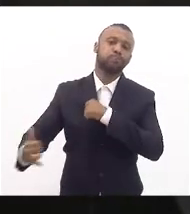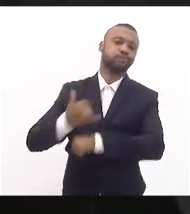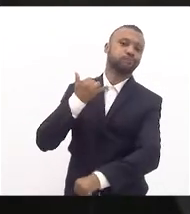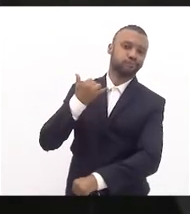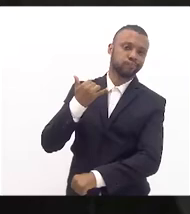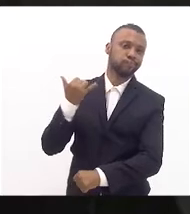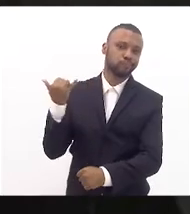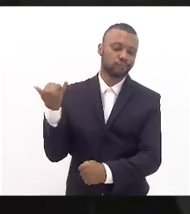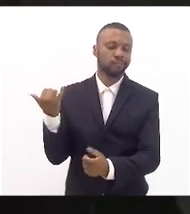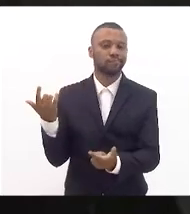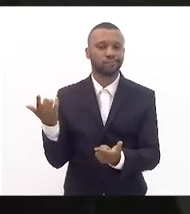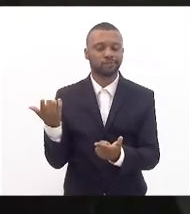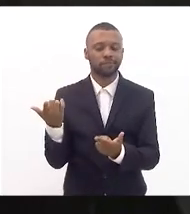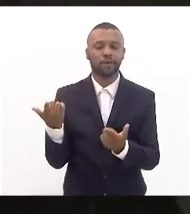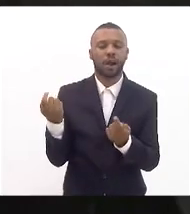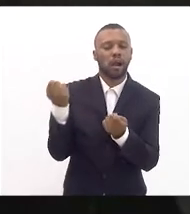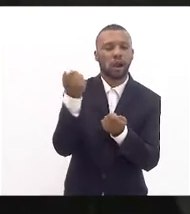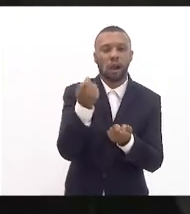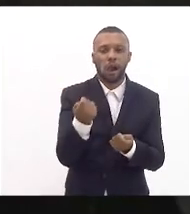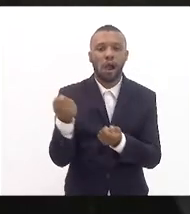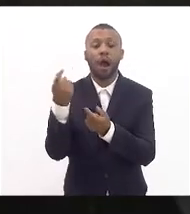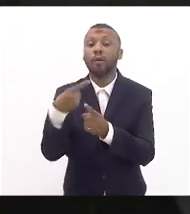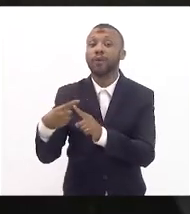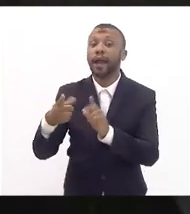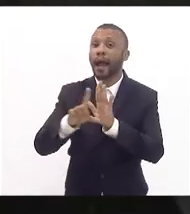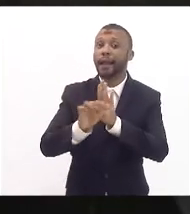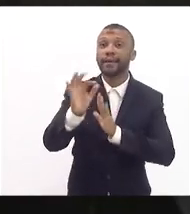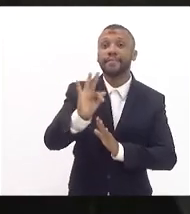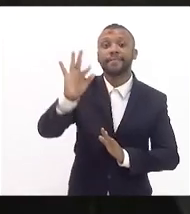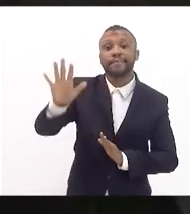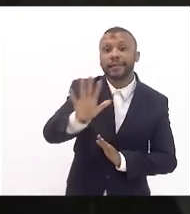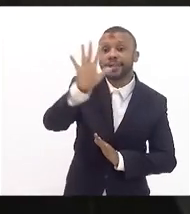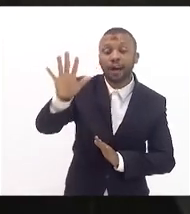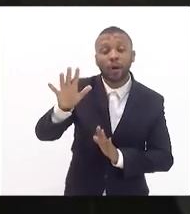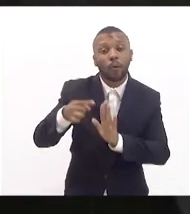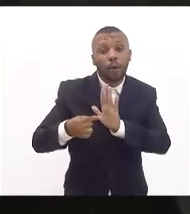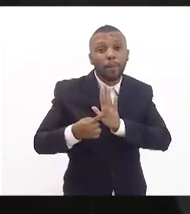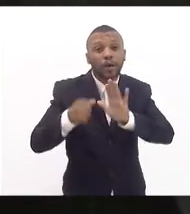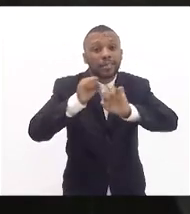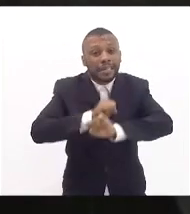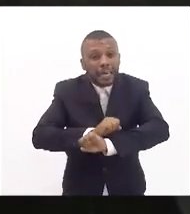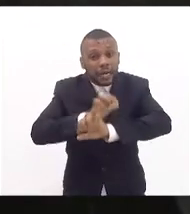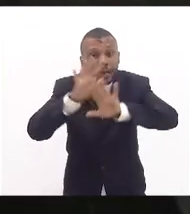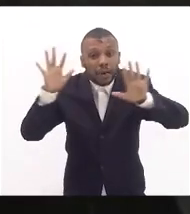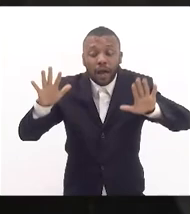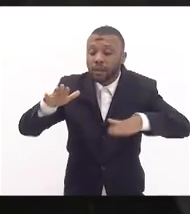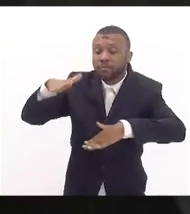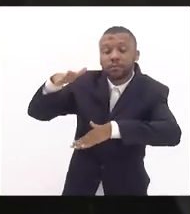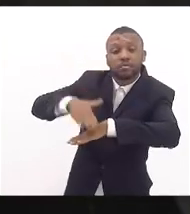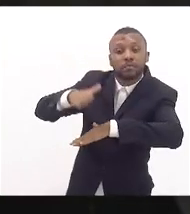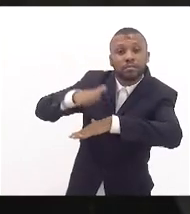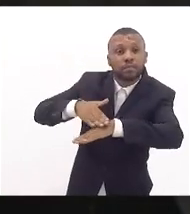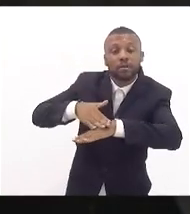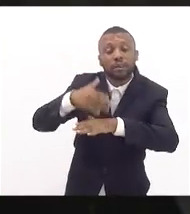enganadas indevidamente, porque a lei federal é muito clara, compete ao